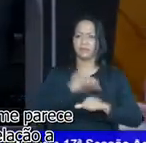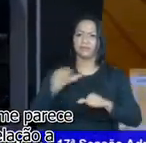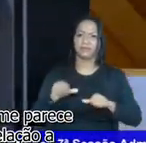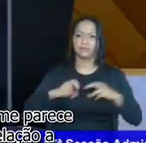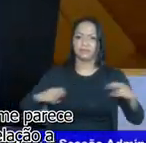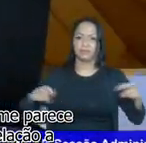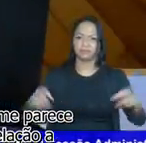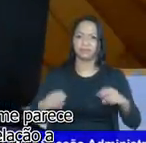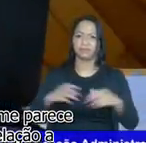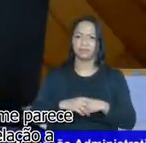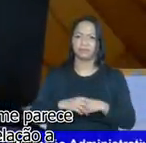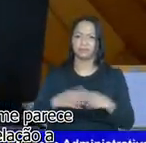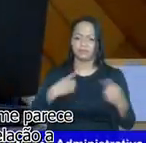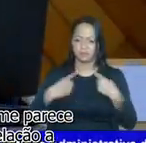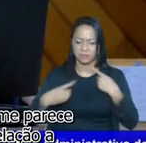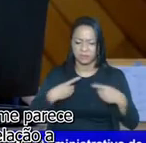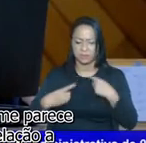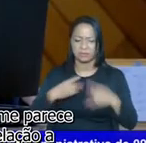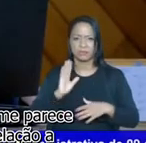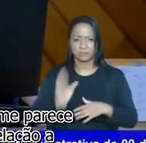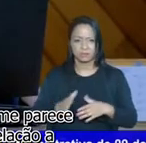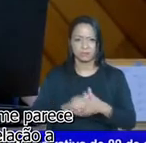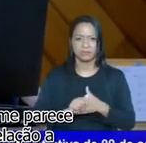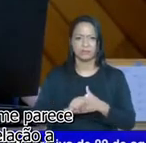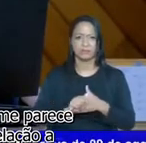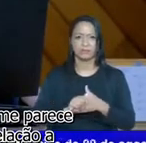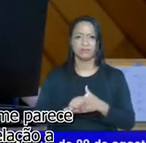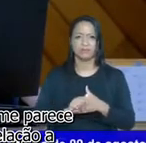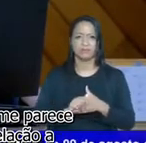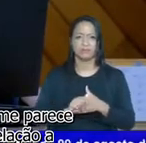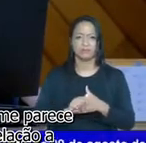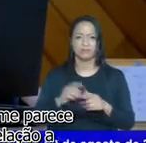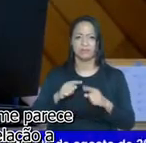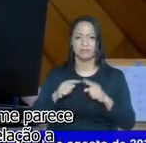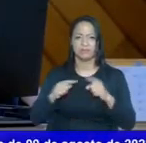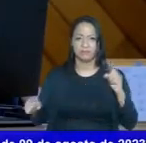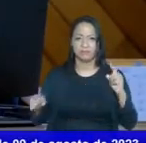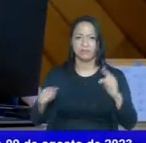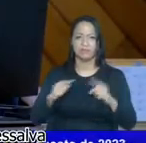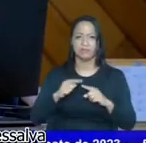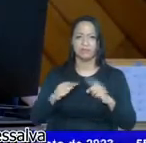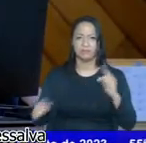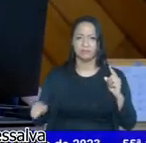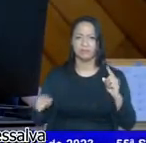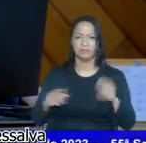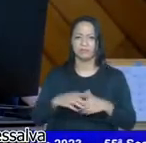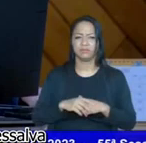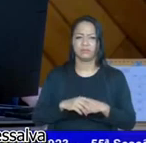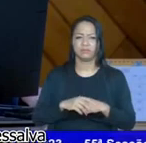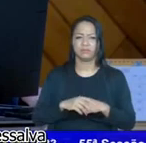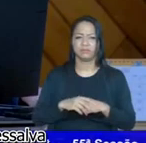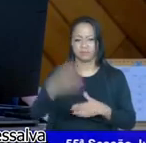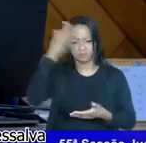composição, na tela, né? O E muito foi debatido Paulo aqui. Madeira. Me parece que, na verdade, não há uma Ele divergência plenário, frontal com relação ao essencial,